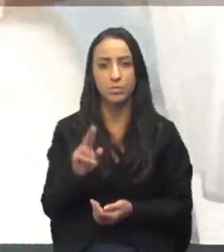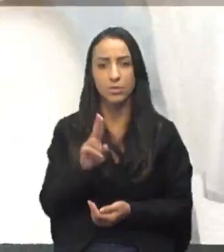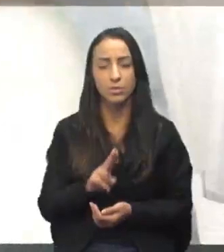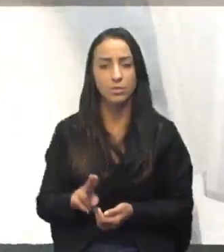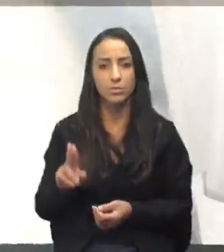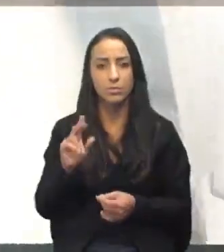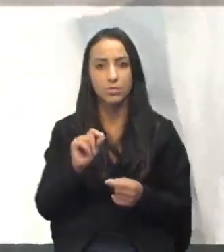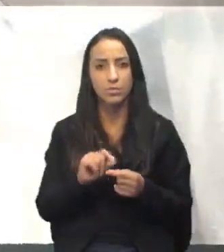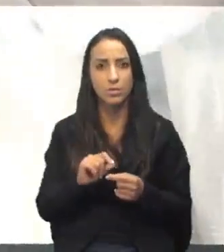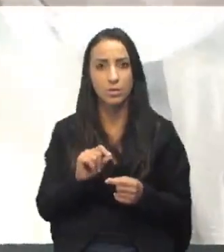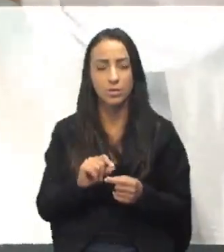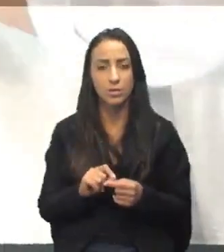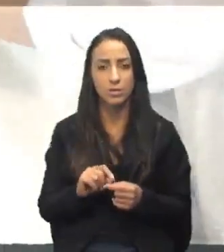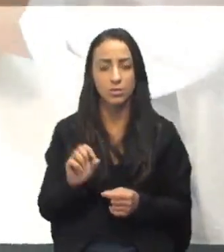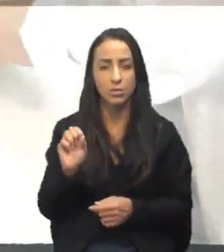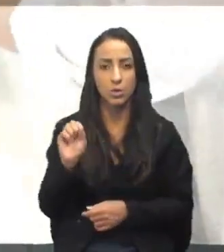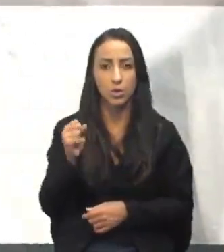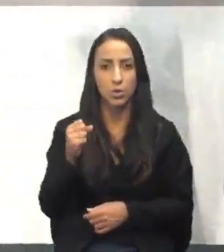realizando